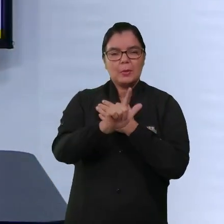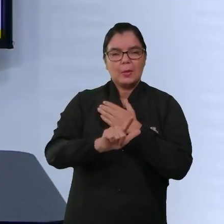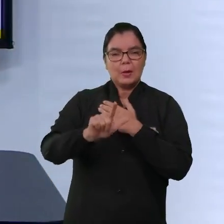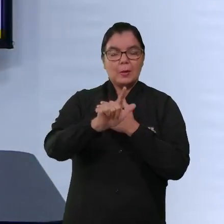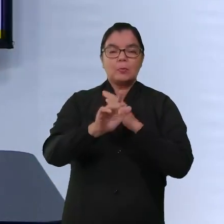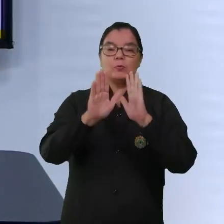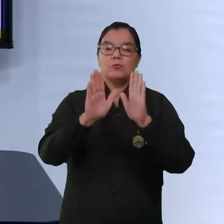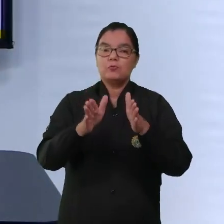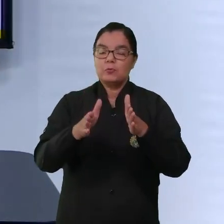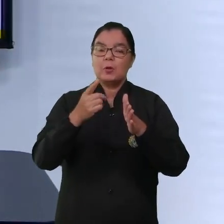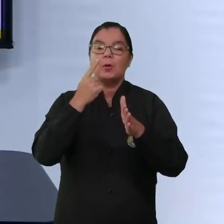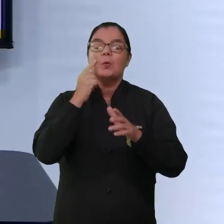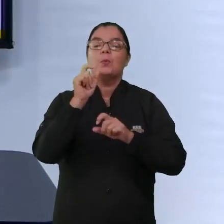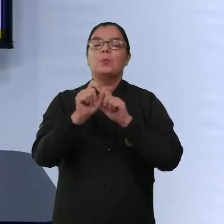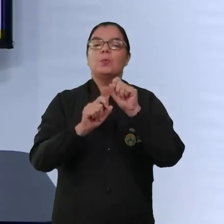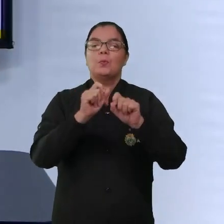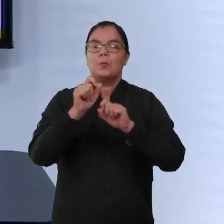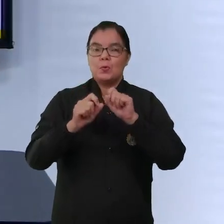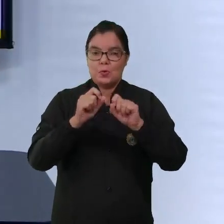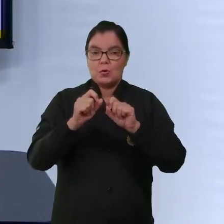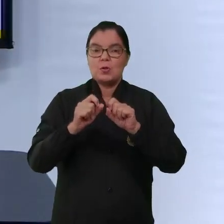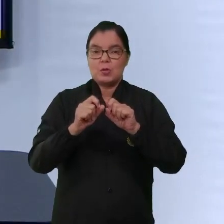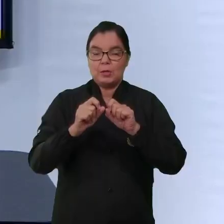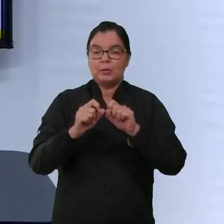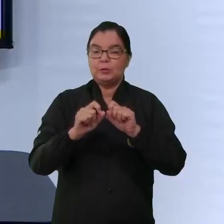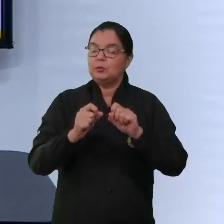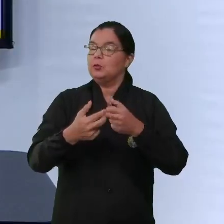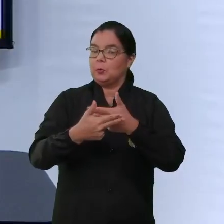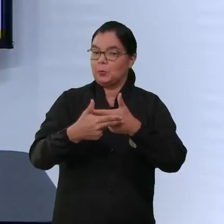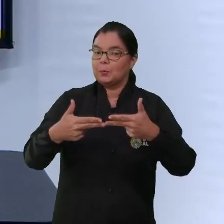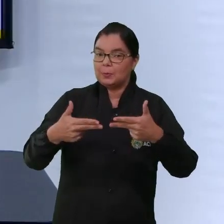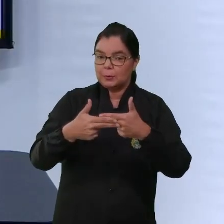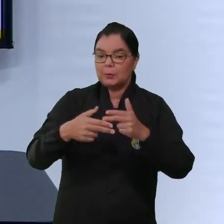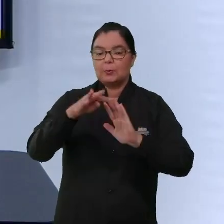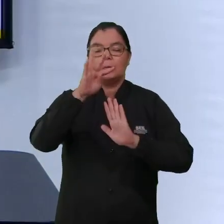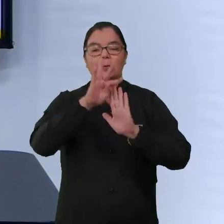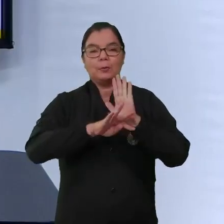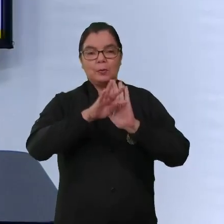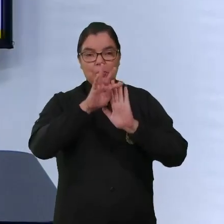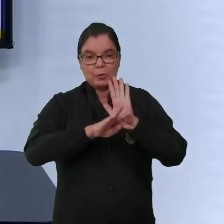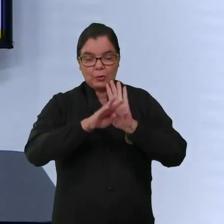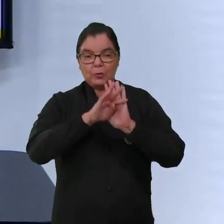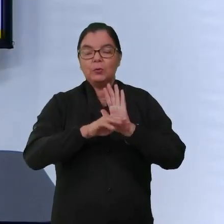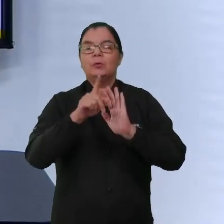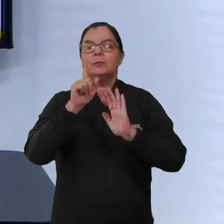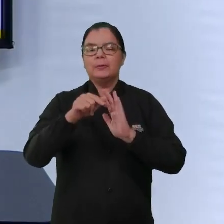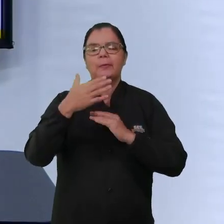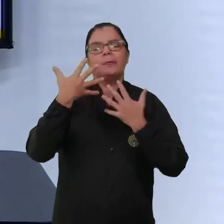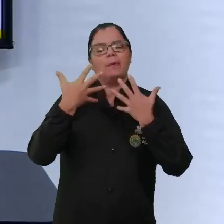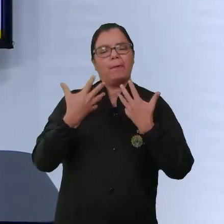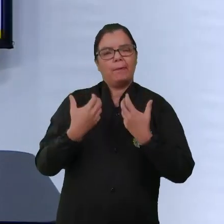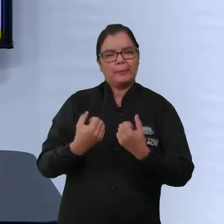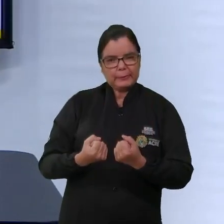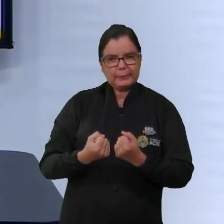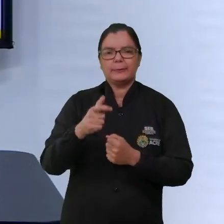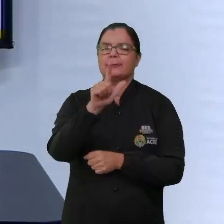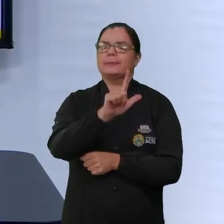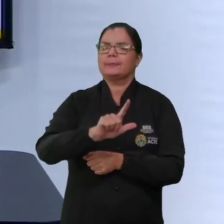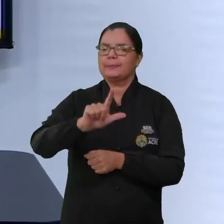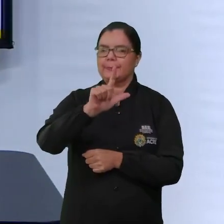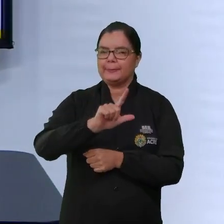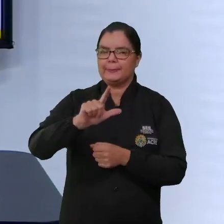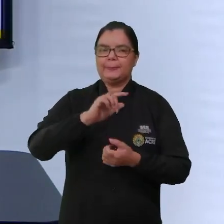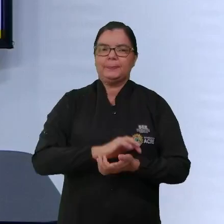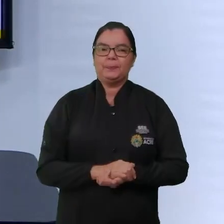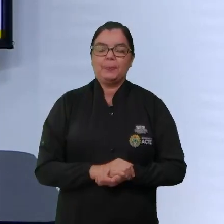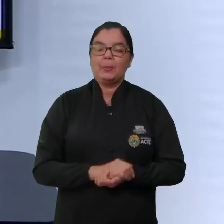nós falamos ali de uma tríade necessária para que um texto seja considerado literário, tá?